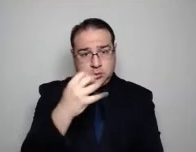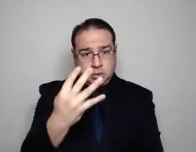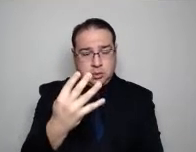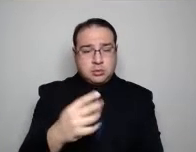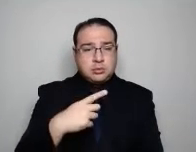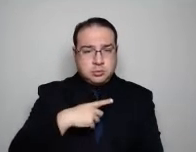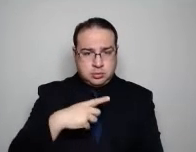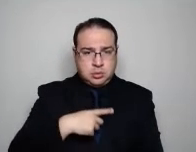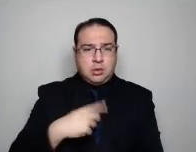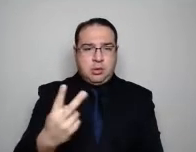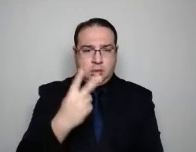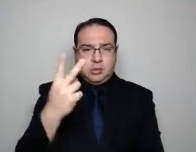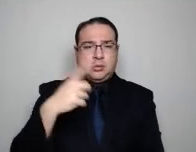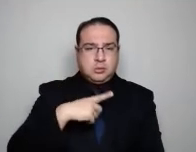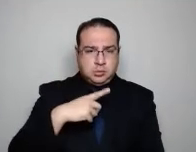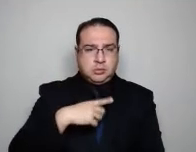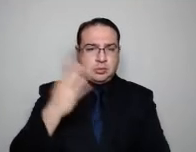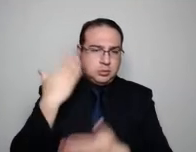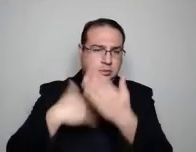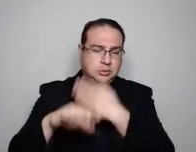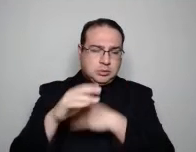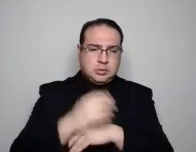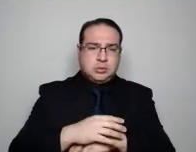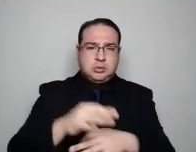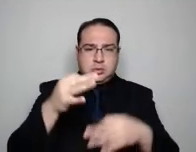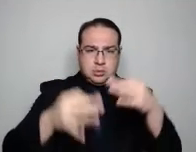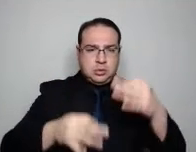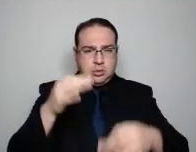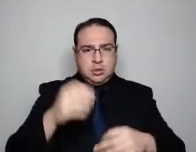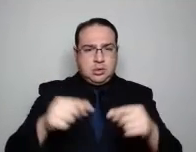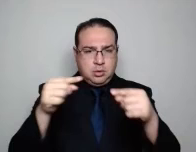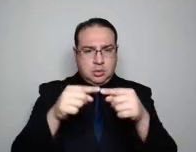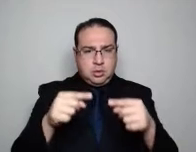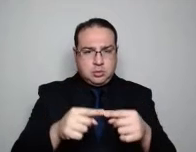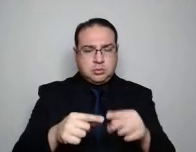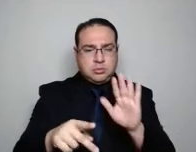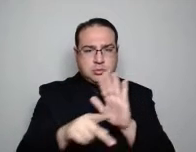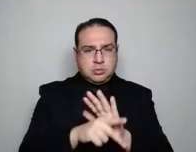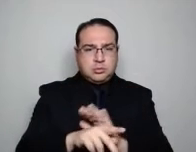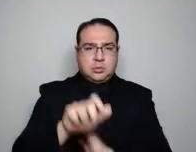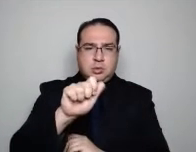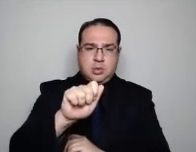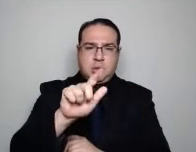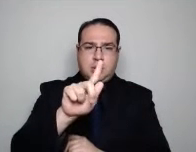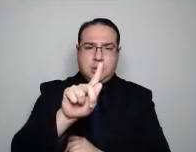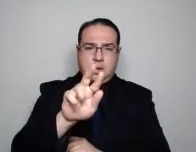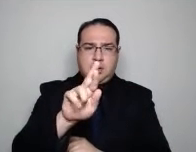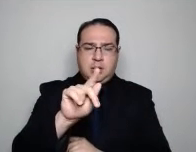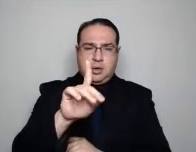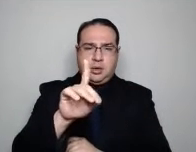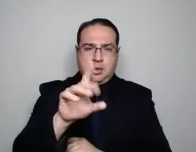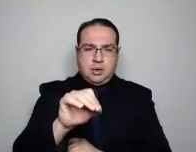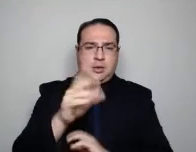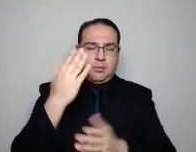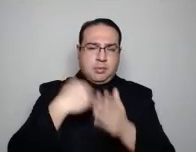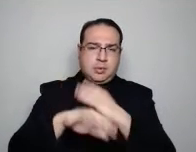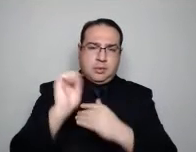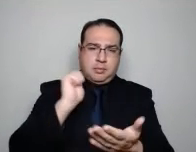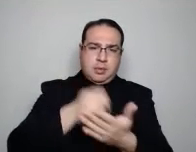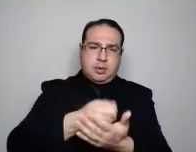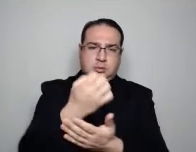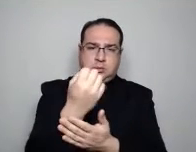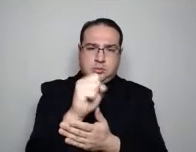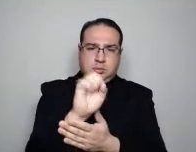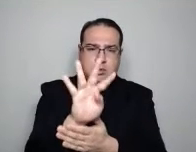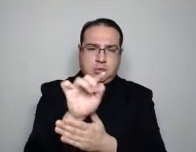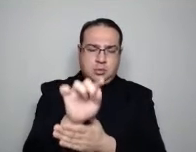Excelência. Contudo, a época do ajuizamento da demanda do agravado, a cota vigente já era